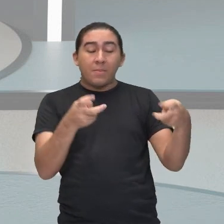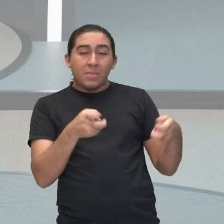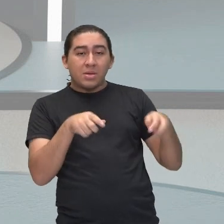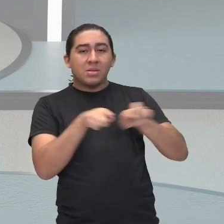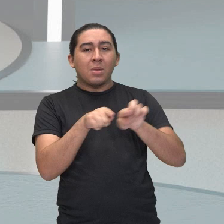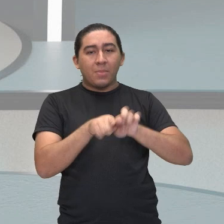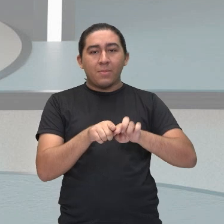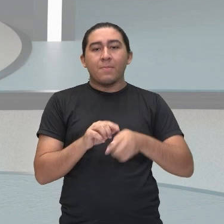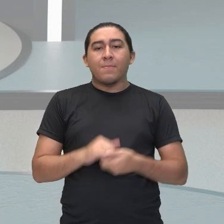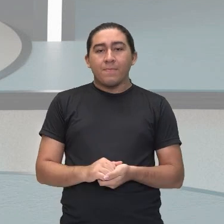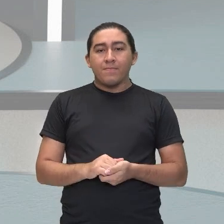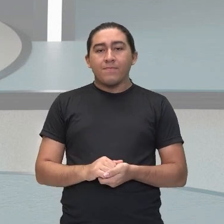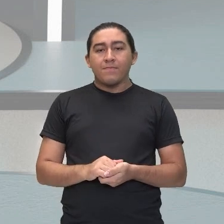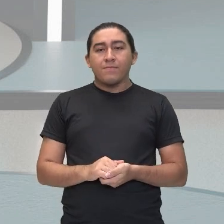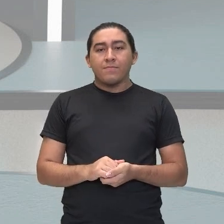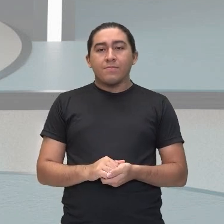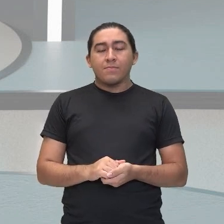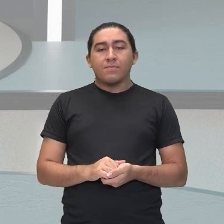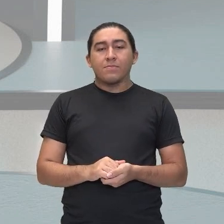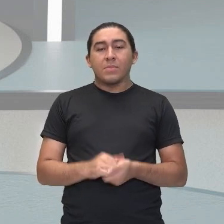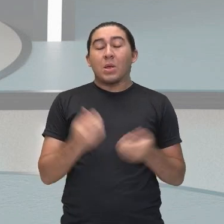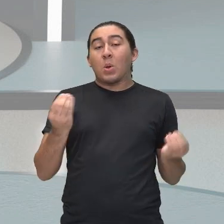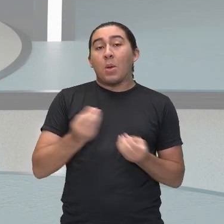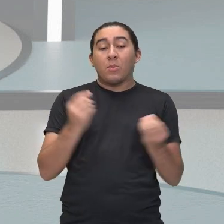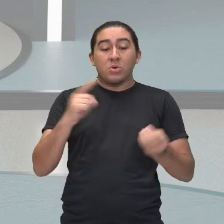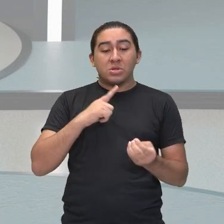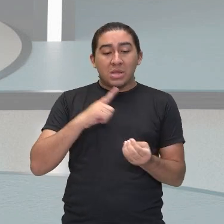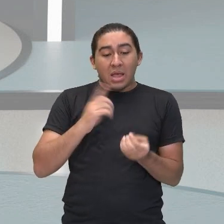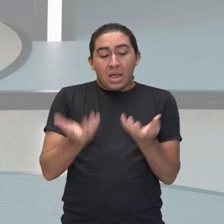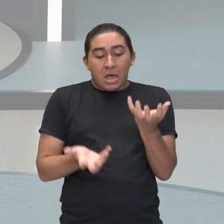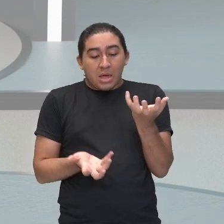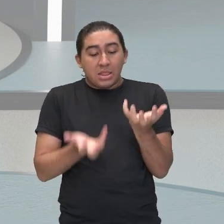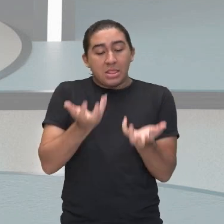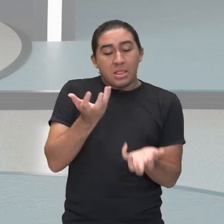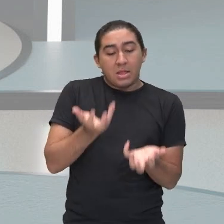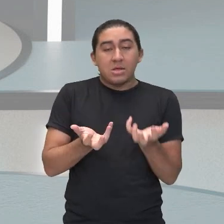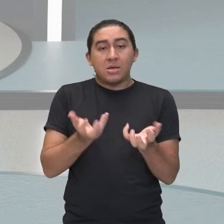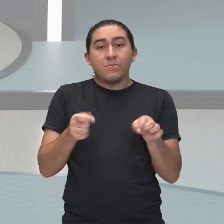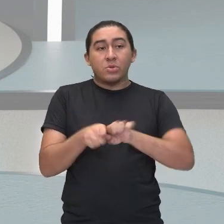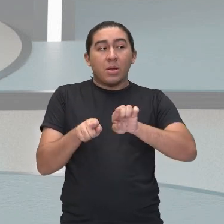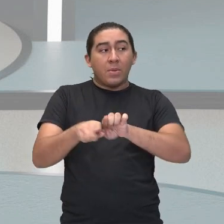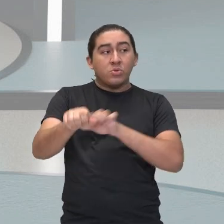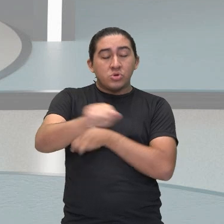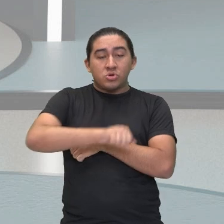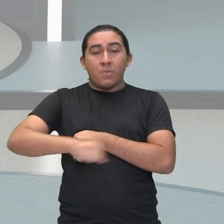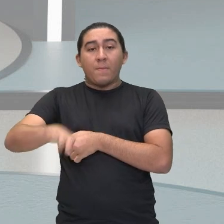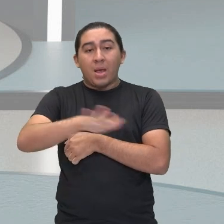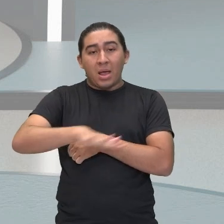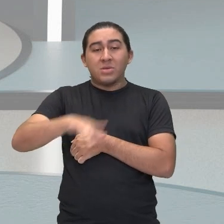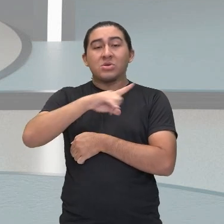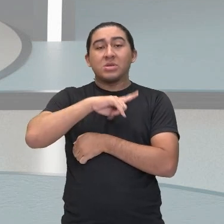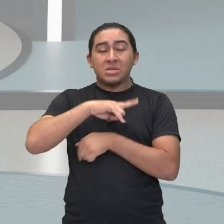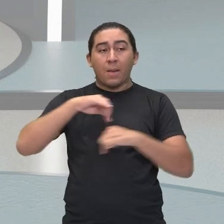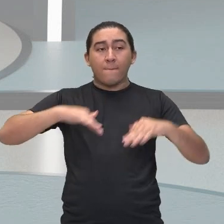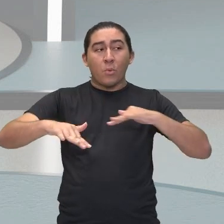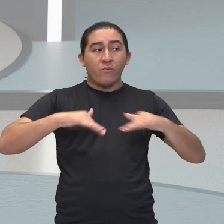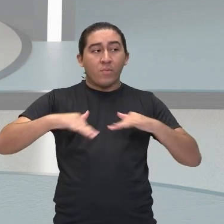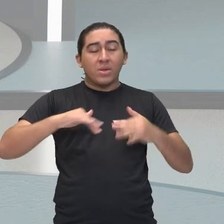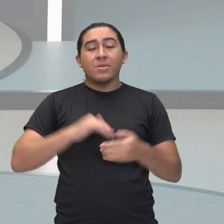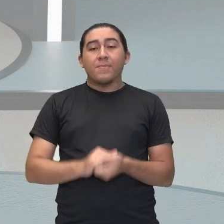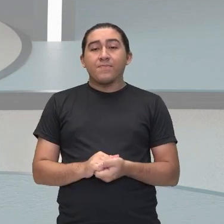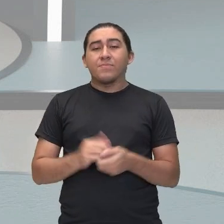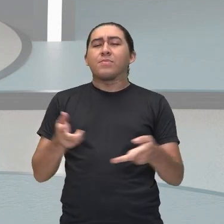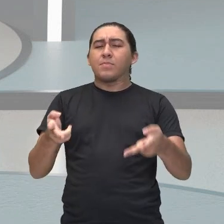vitruviano a questão da harmonia, do equilíbrio, do espaço que temos para nos movimentar. Percebem